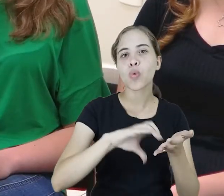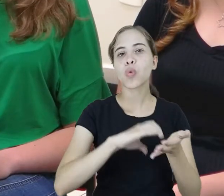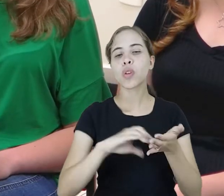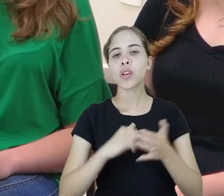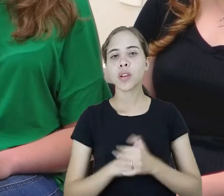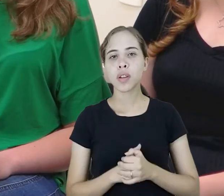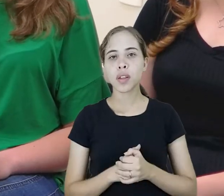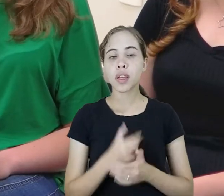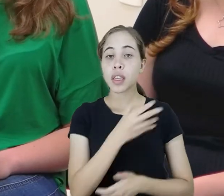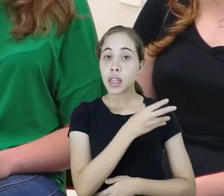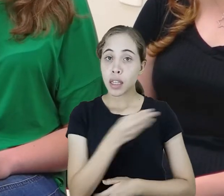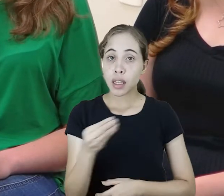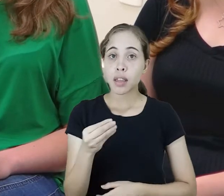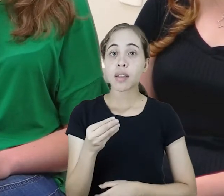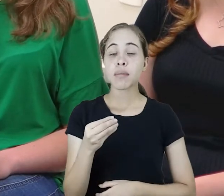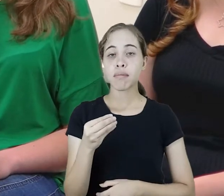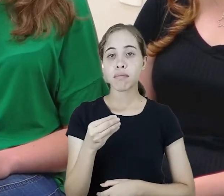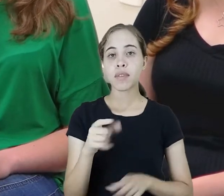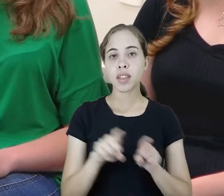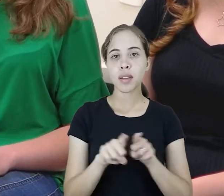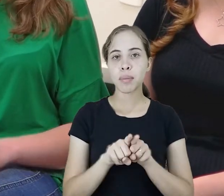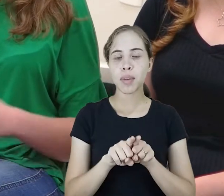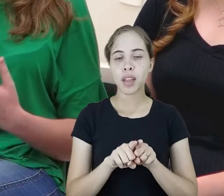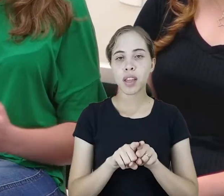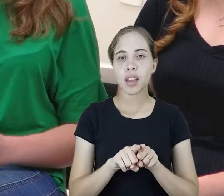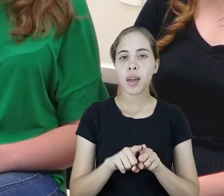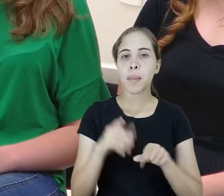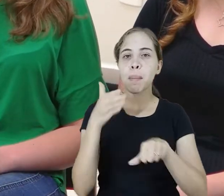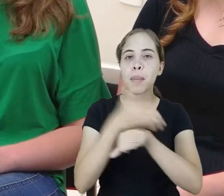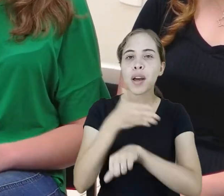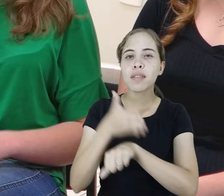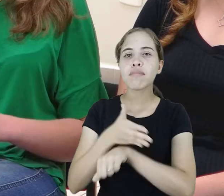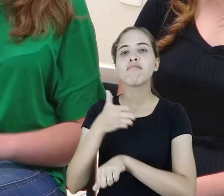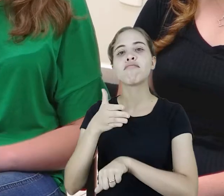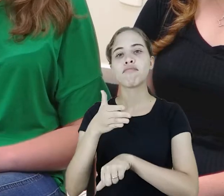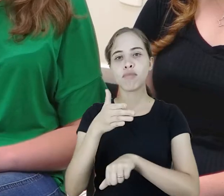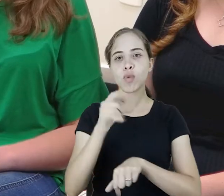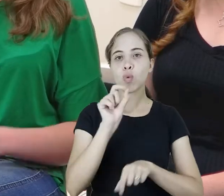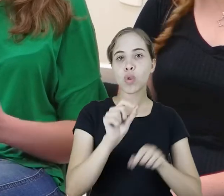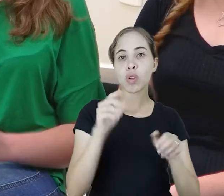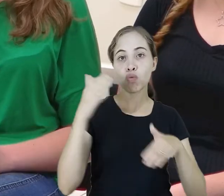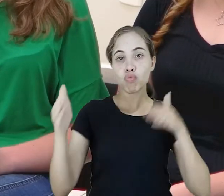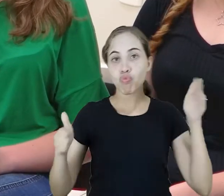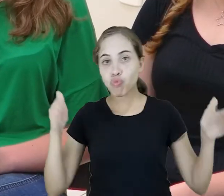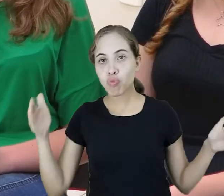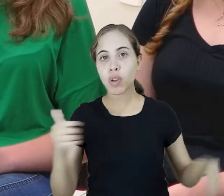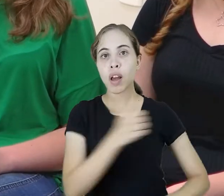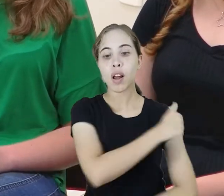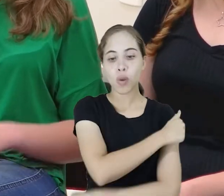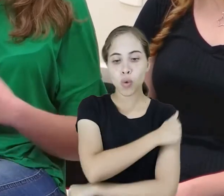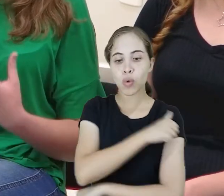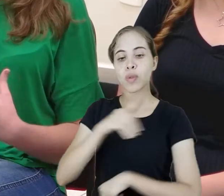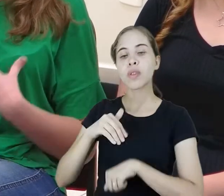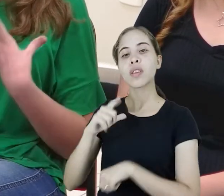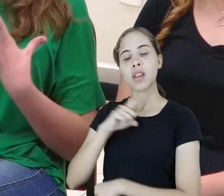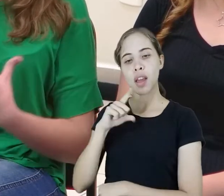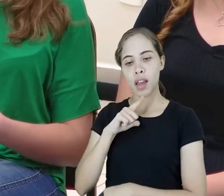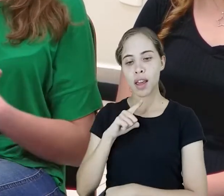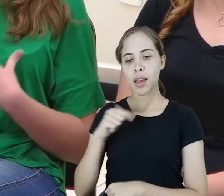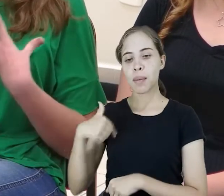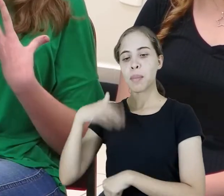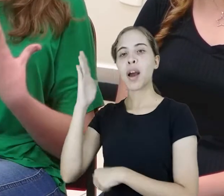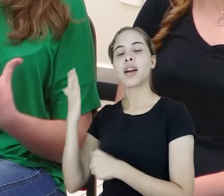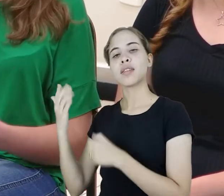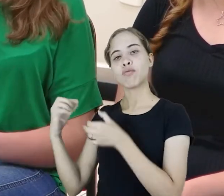escrituras, e com isso os participantes que ficam comigo, os estudantes, têm um